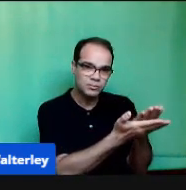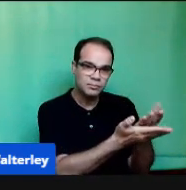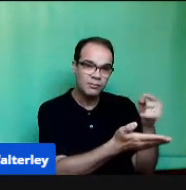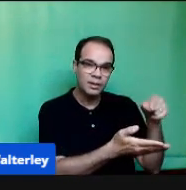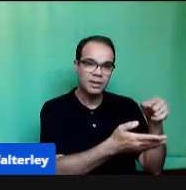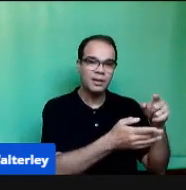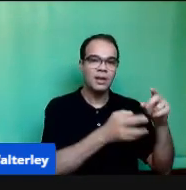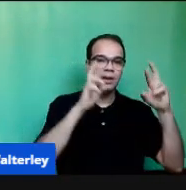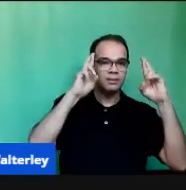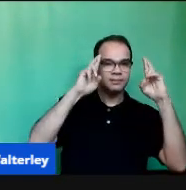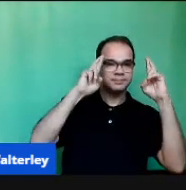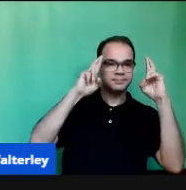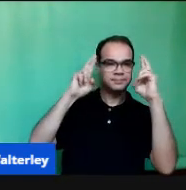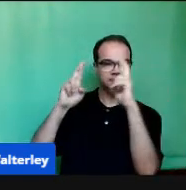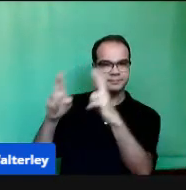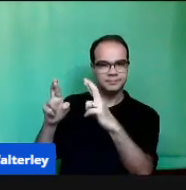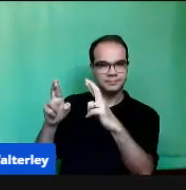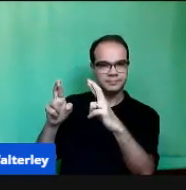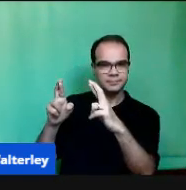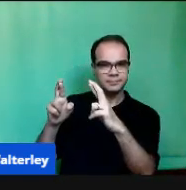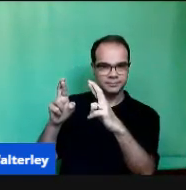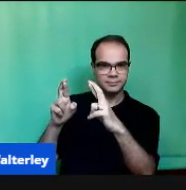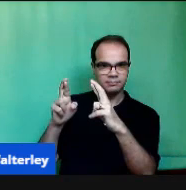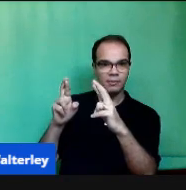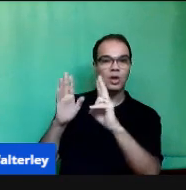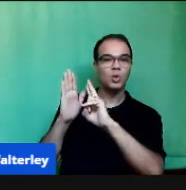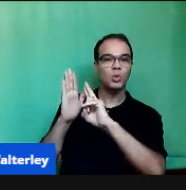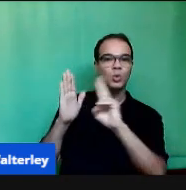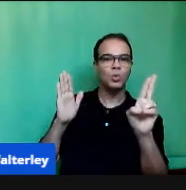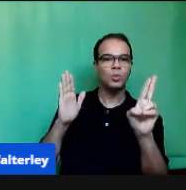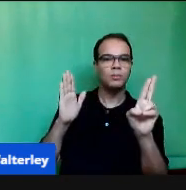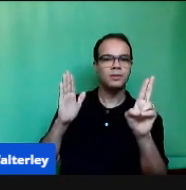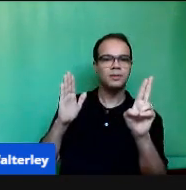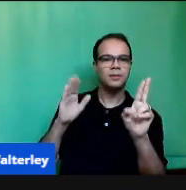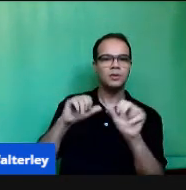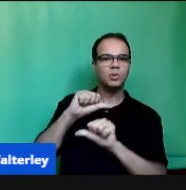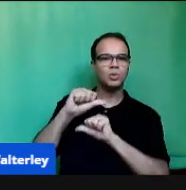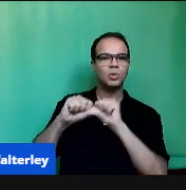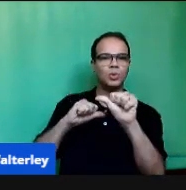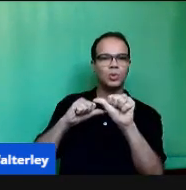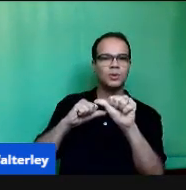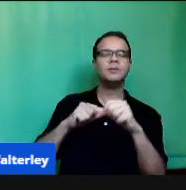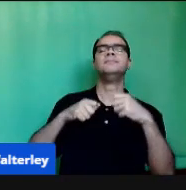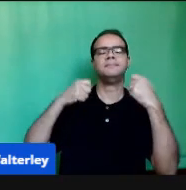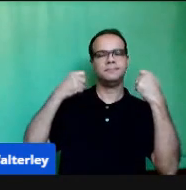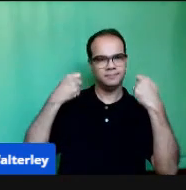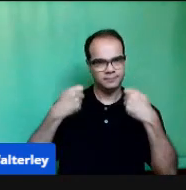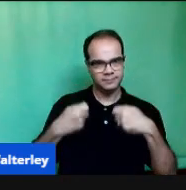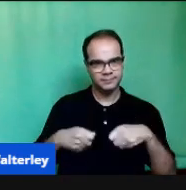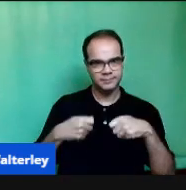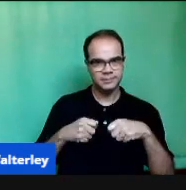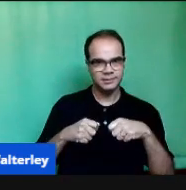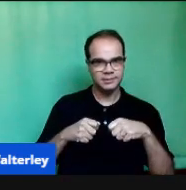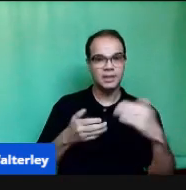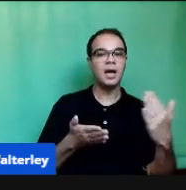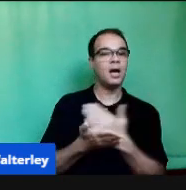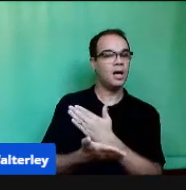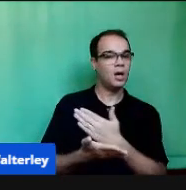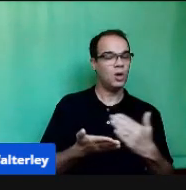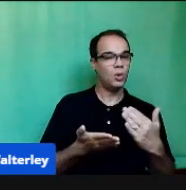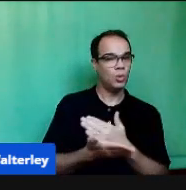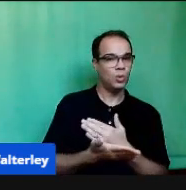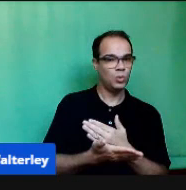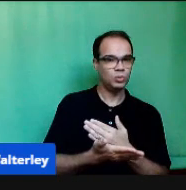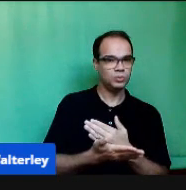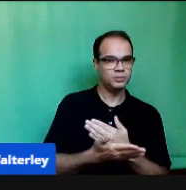respeitar o uso do nome social. Muitos educadores, infelizmente, não tinham a compreensão, eu quero acreditar